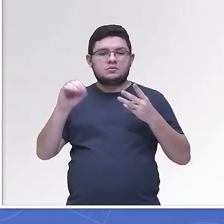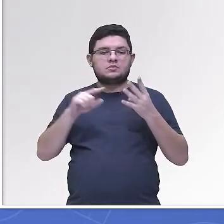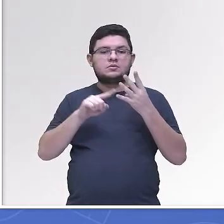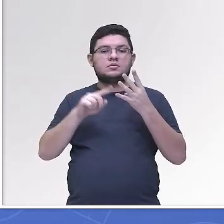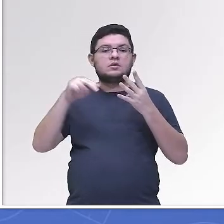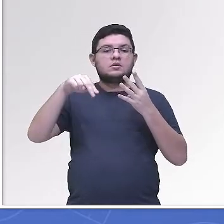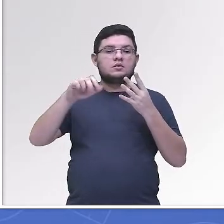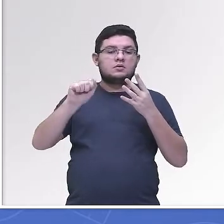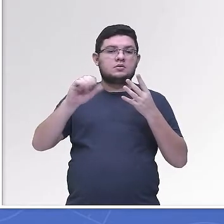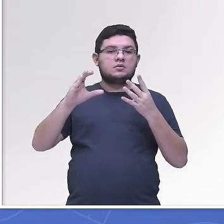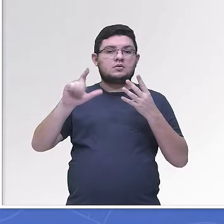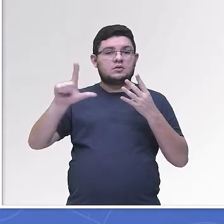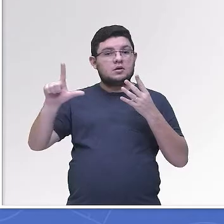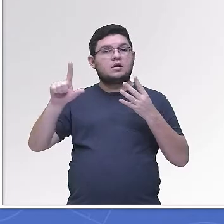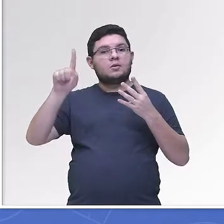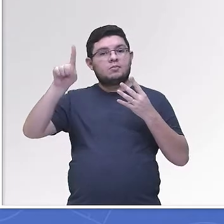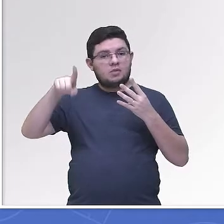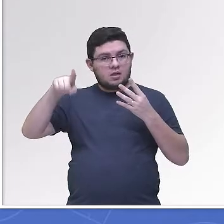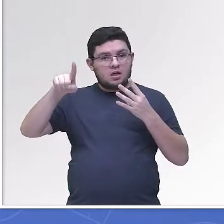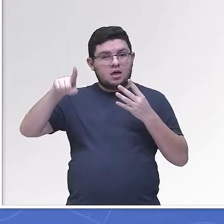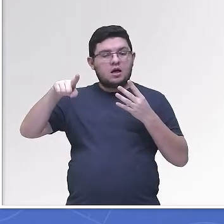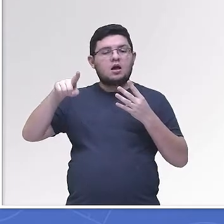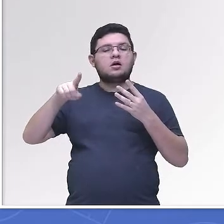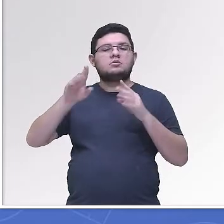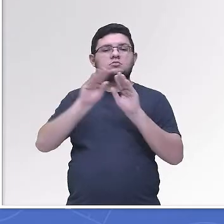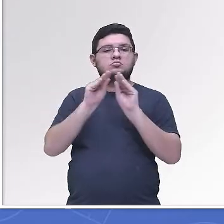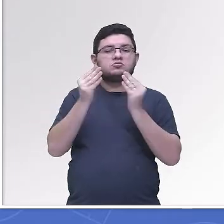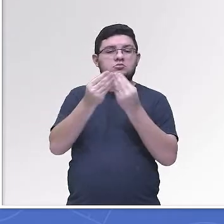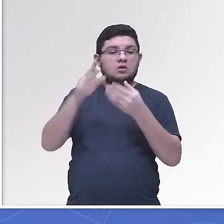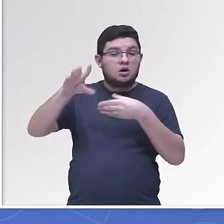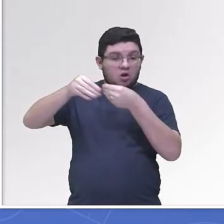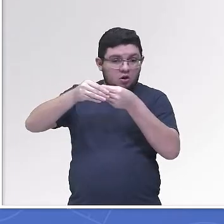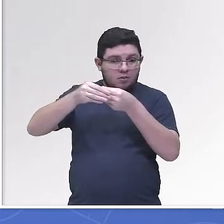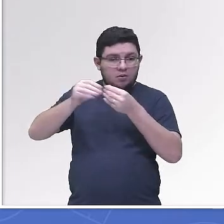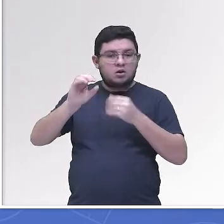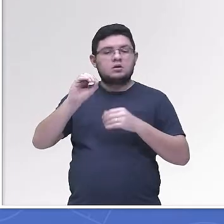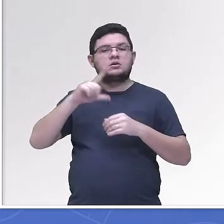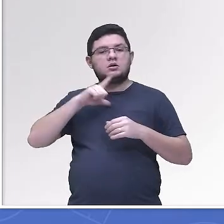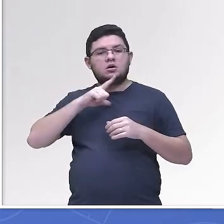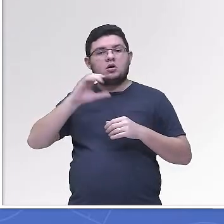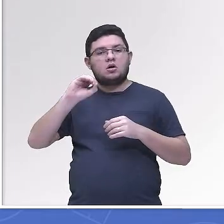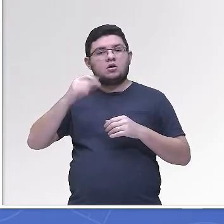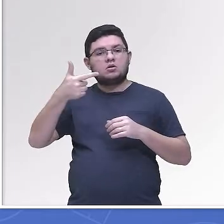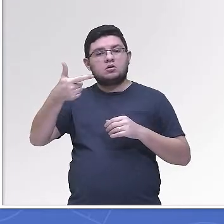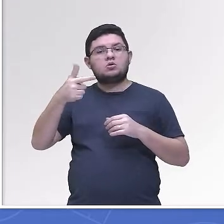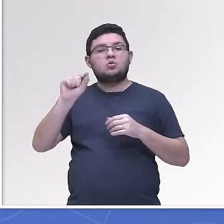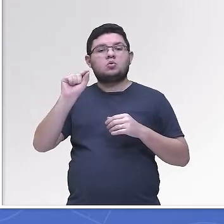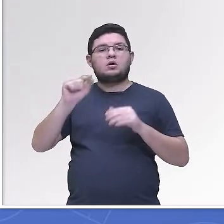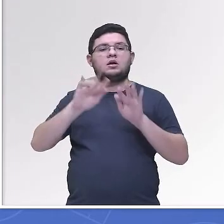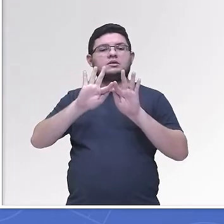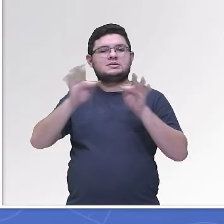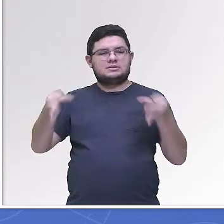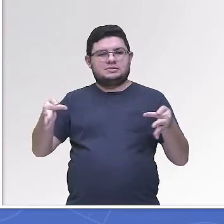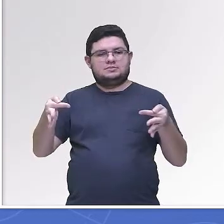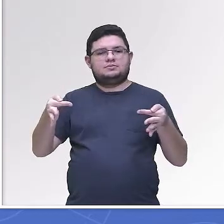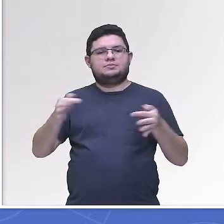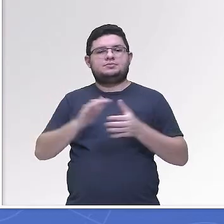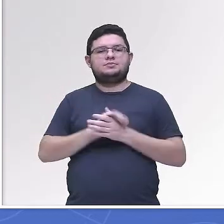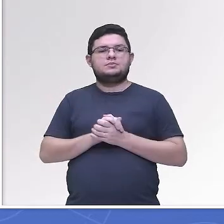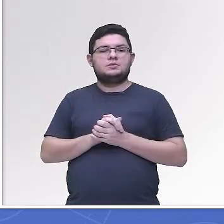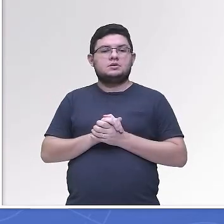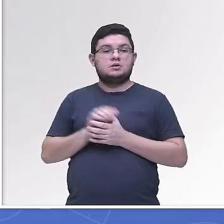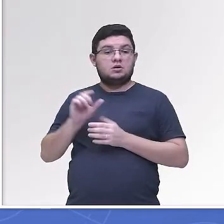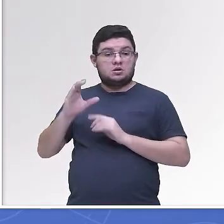de sódio. É uma substância composta. E nós temos o O2, é uma substância simples. Então, não